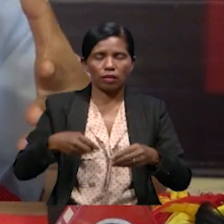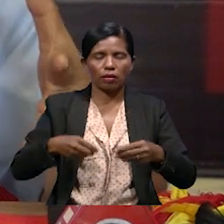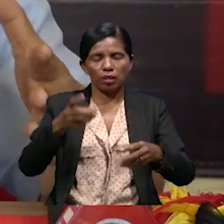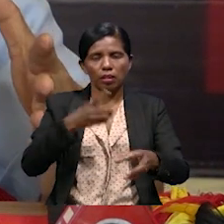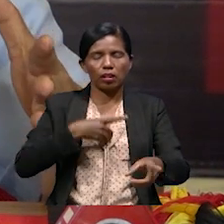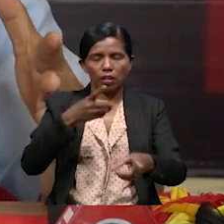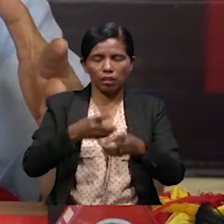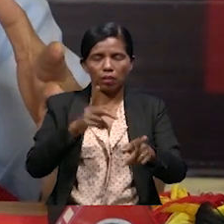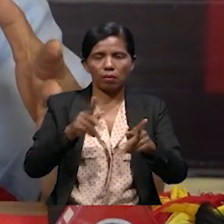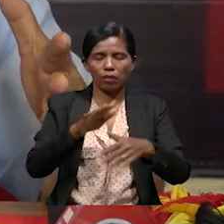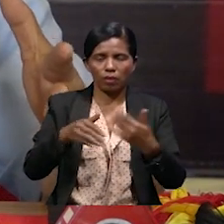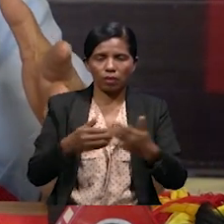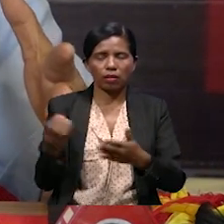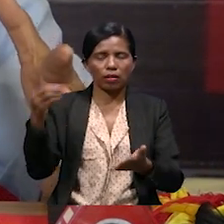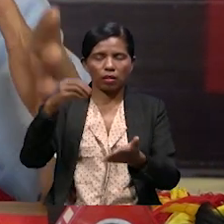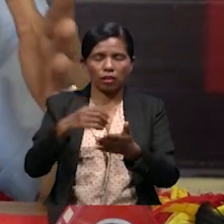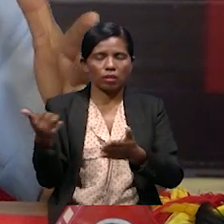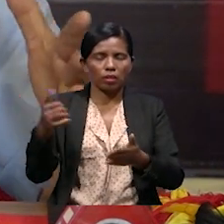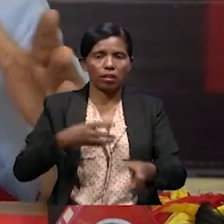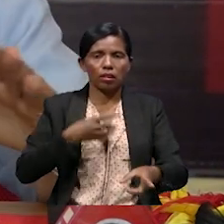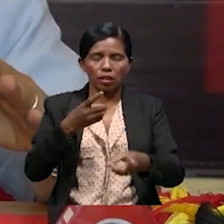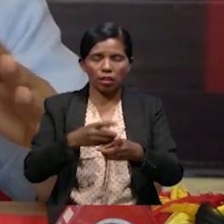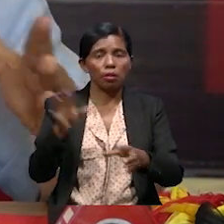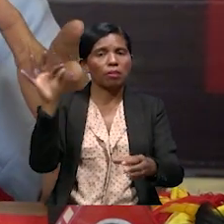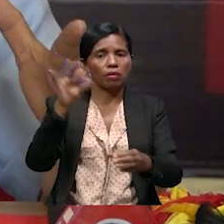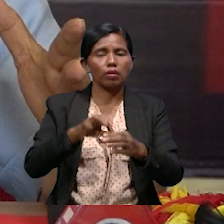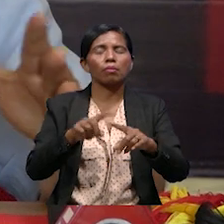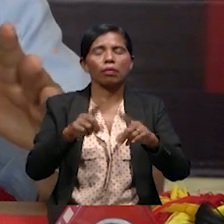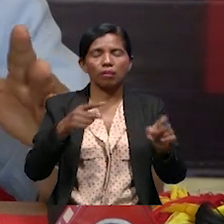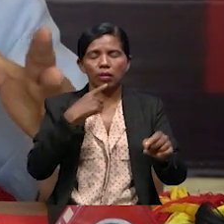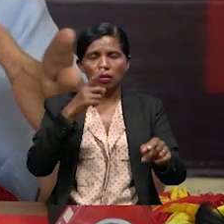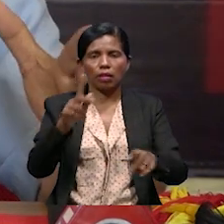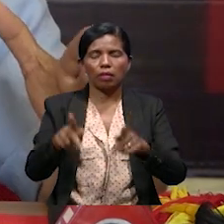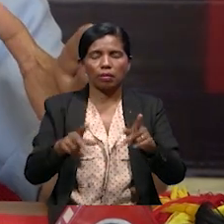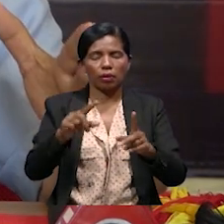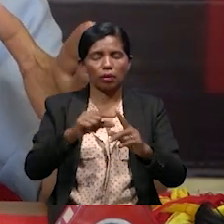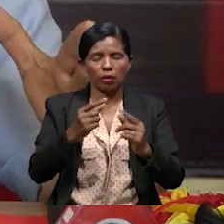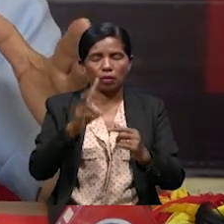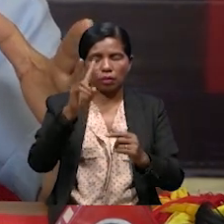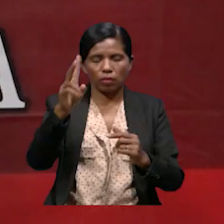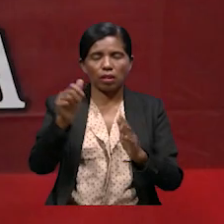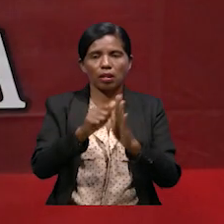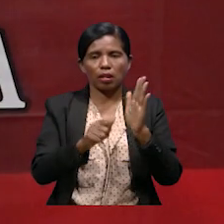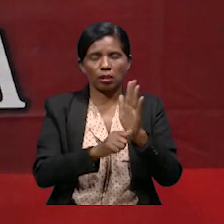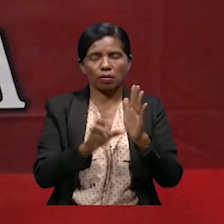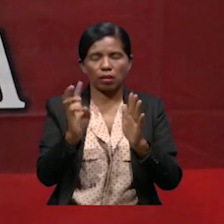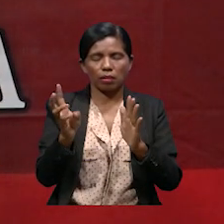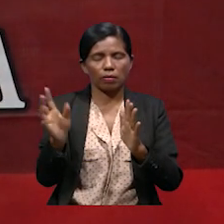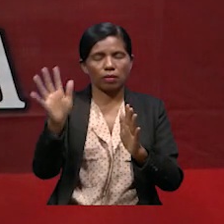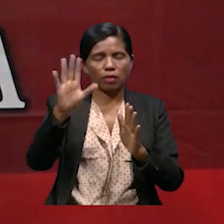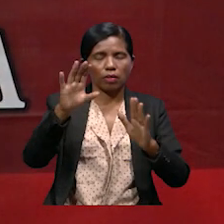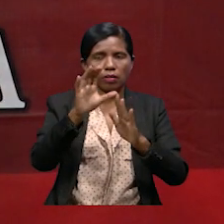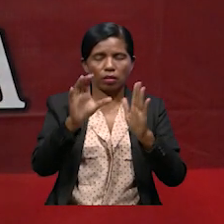nian, ato exerce serenia direito ba voto, mas bem consideramos ba ponto rua o seu artigo nem nulo resinglima